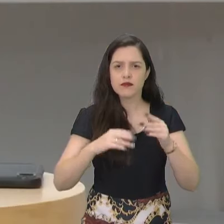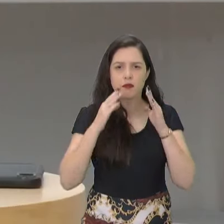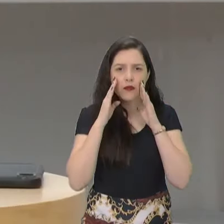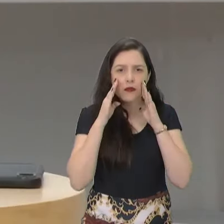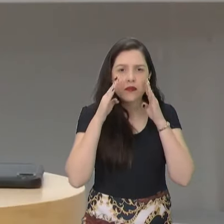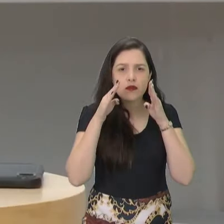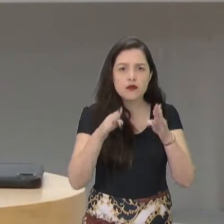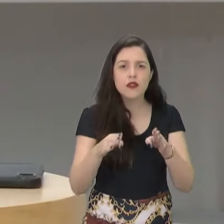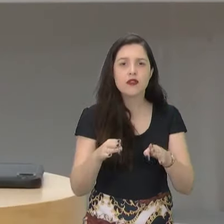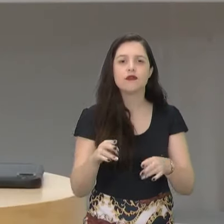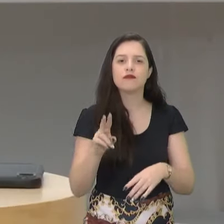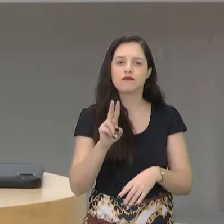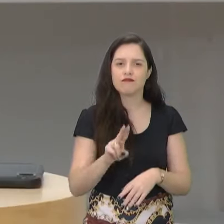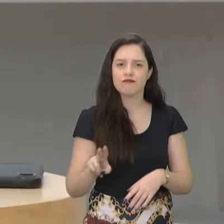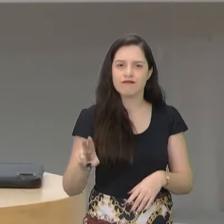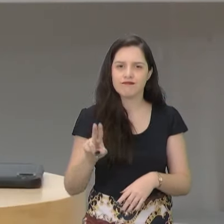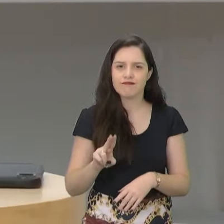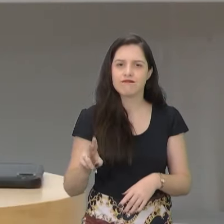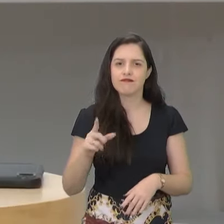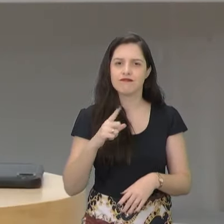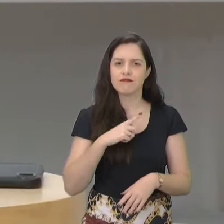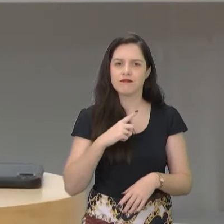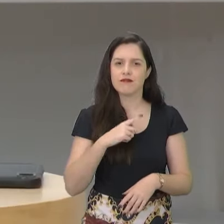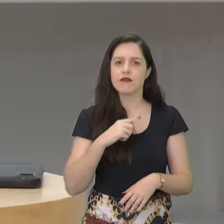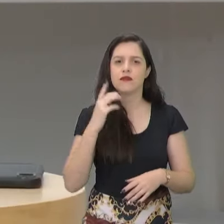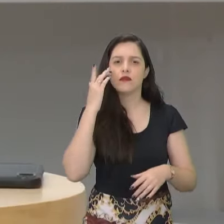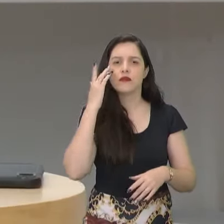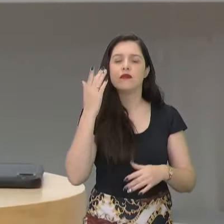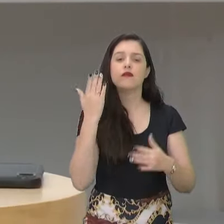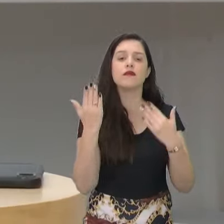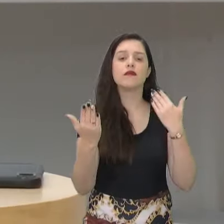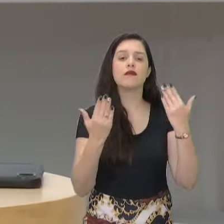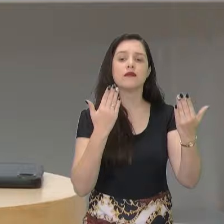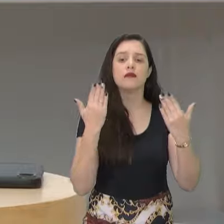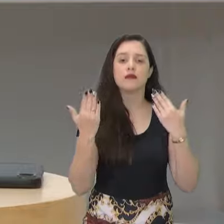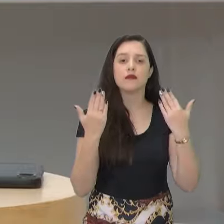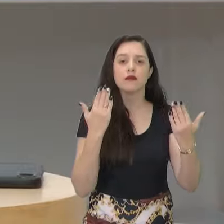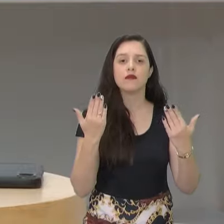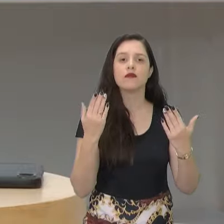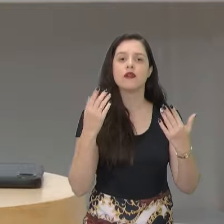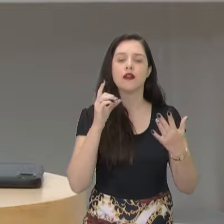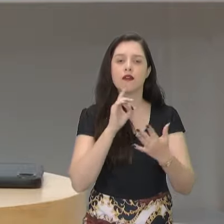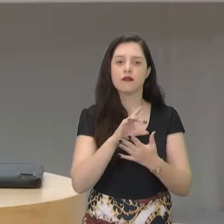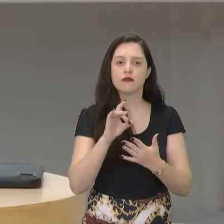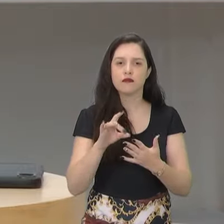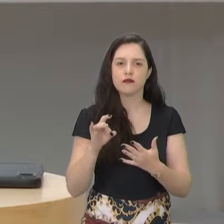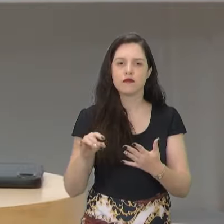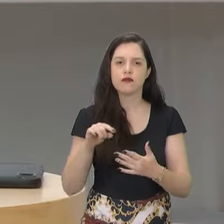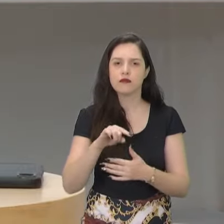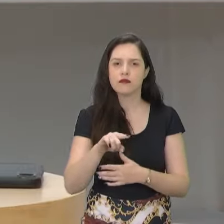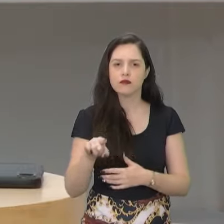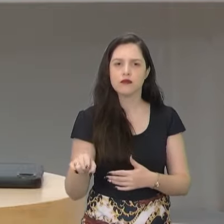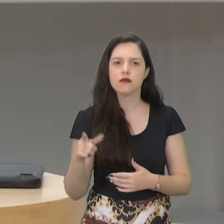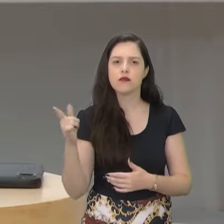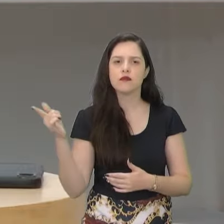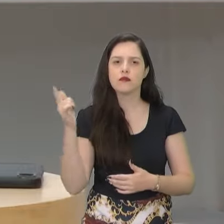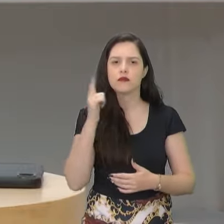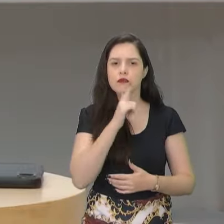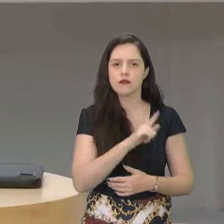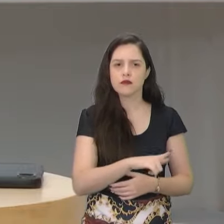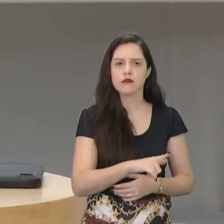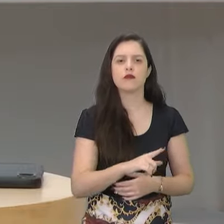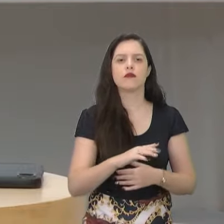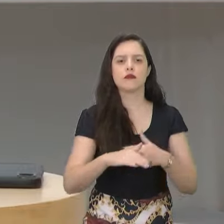todas as atividades, né? Então é interessante que vocês analisem aí as habilidades de cada componente de vocês, para conseguir aí